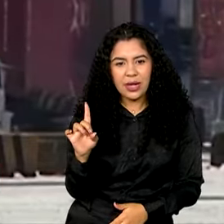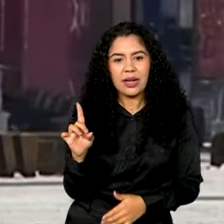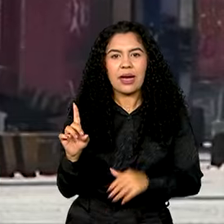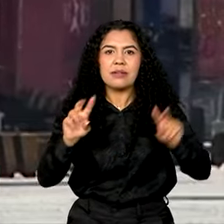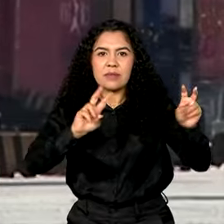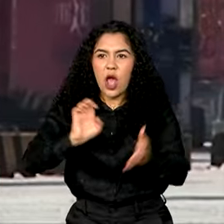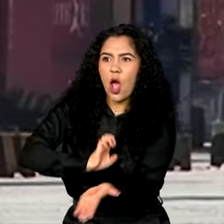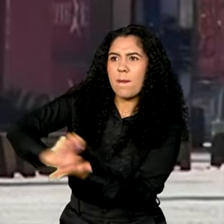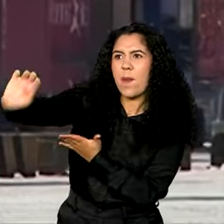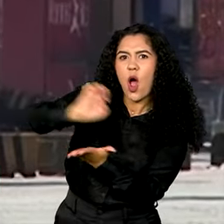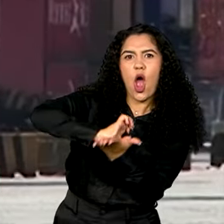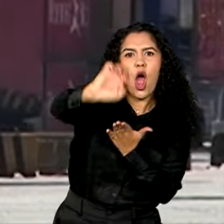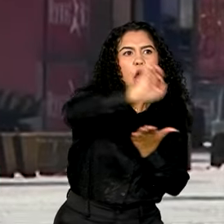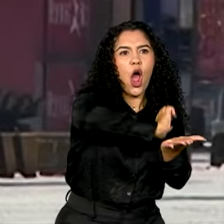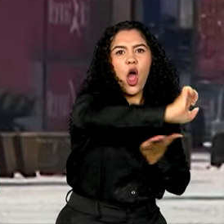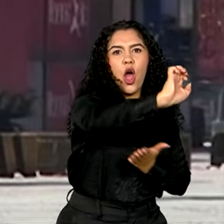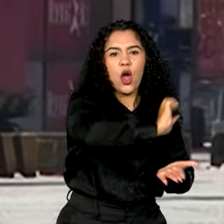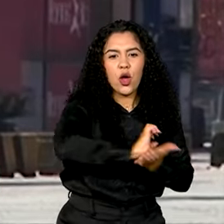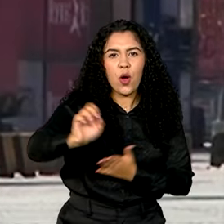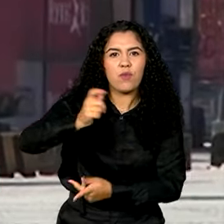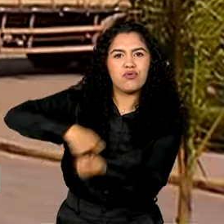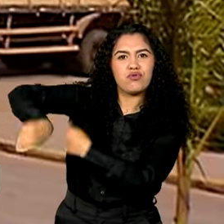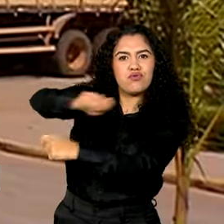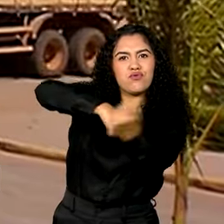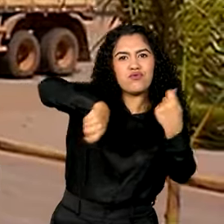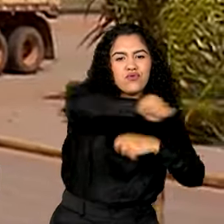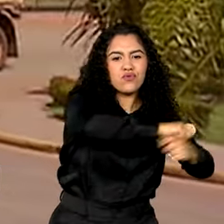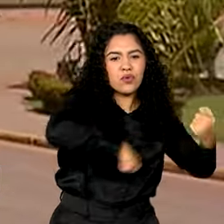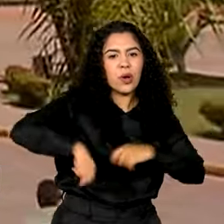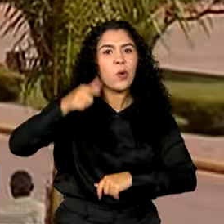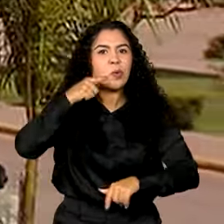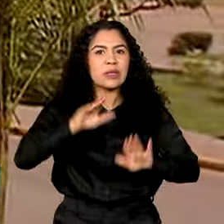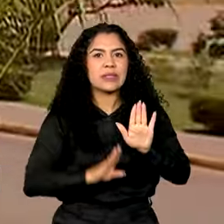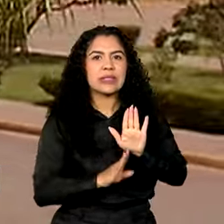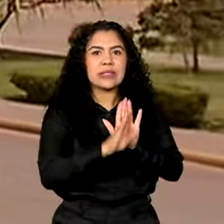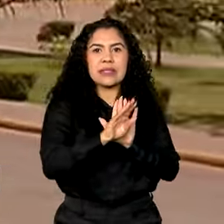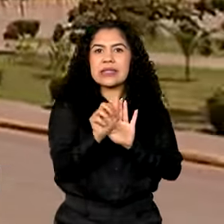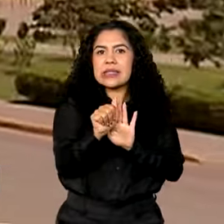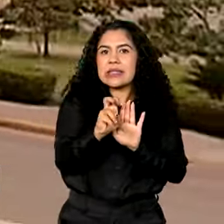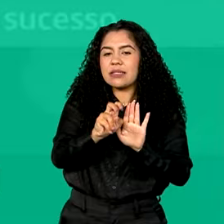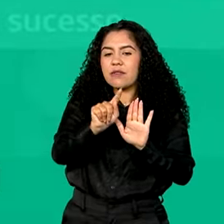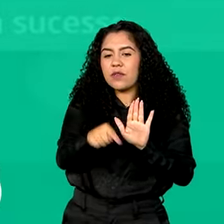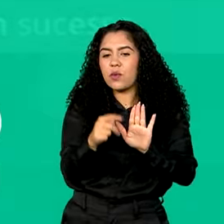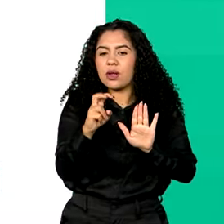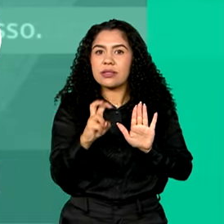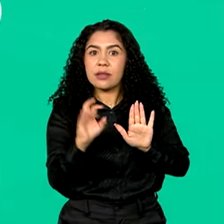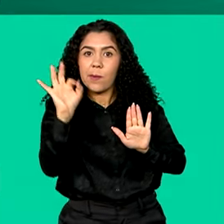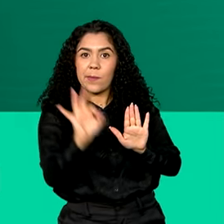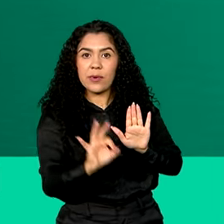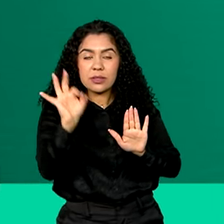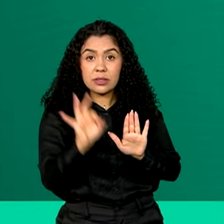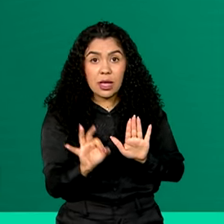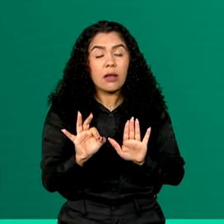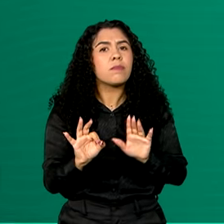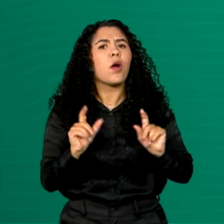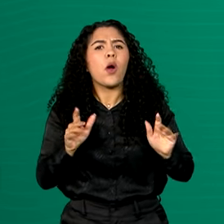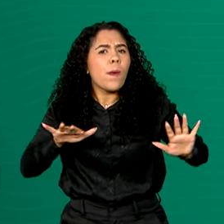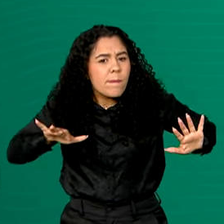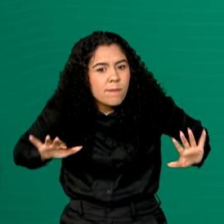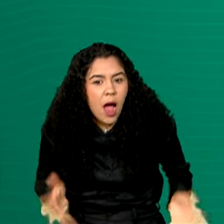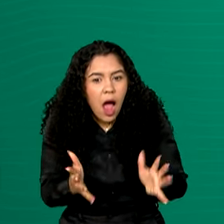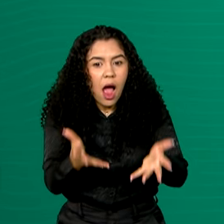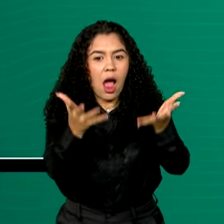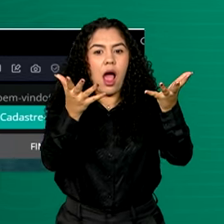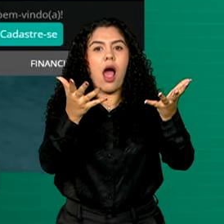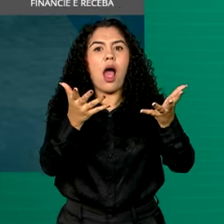exportações da indústria extrativa que subiu 15,5 e para incentivar ainda mais